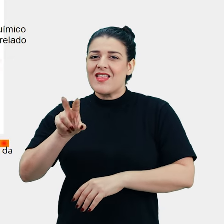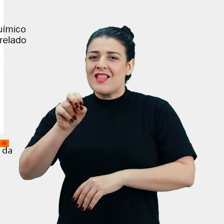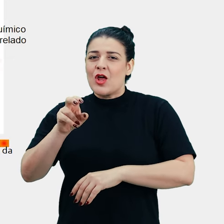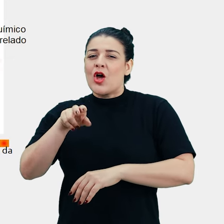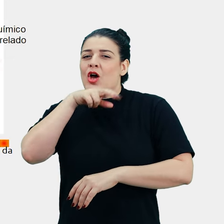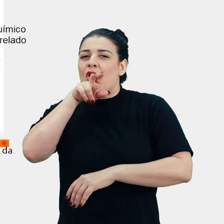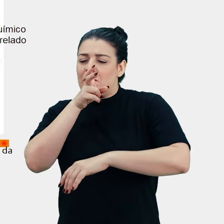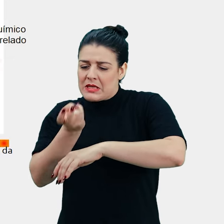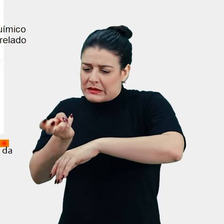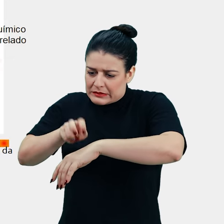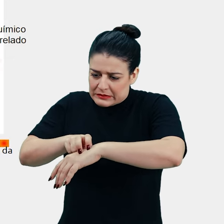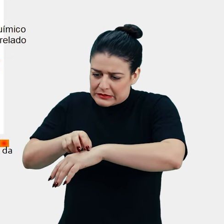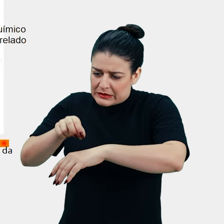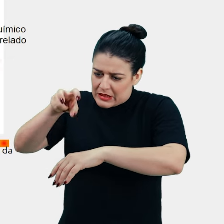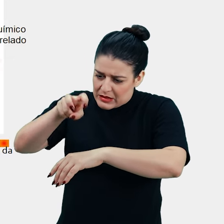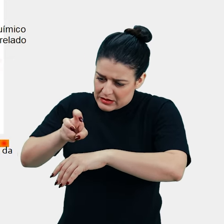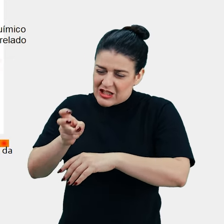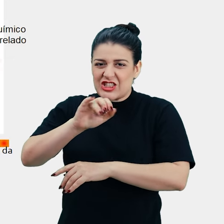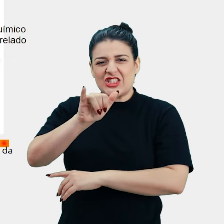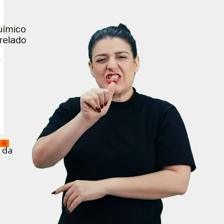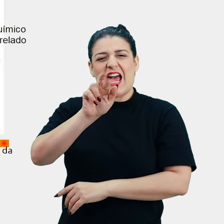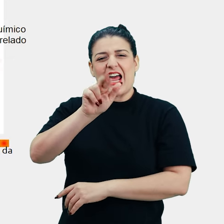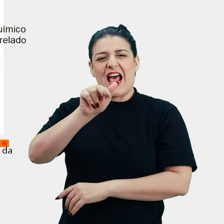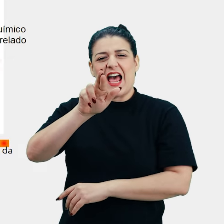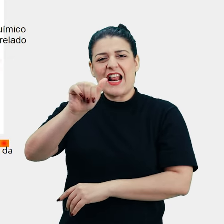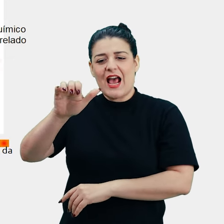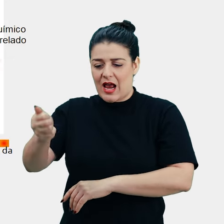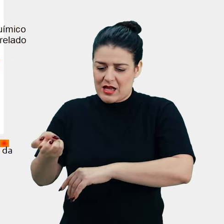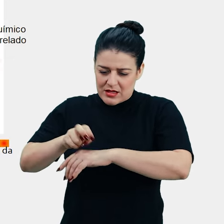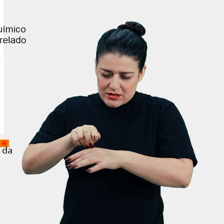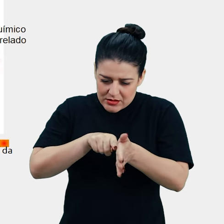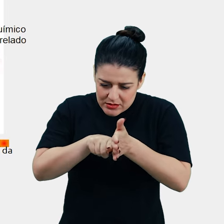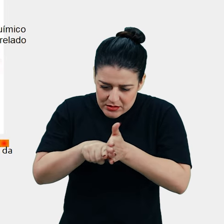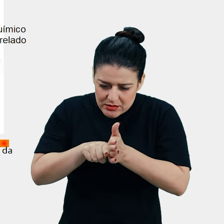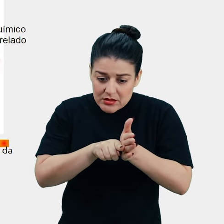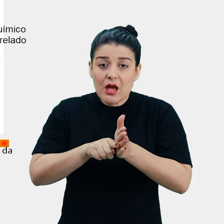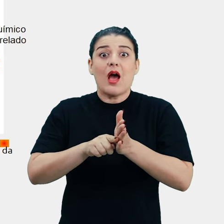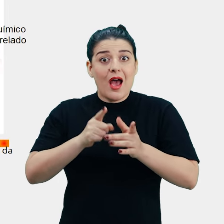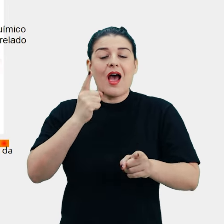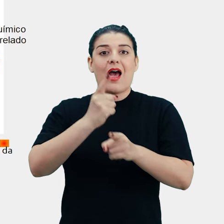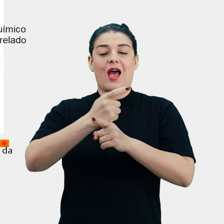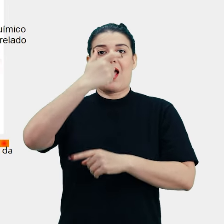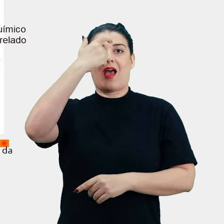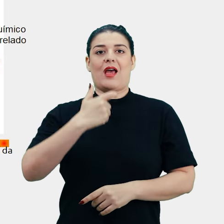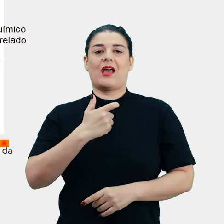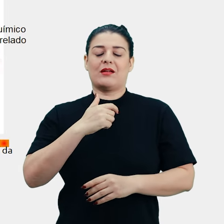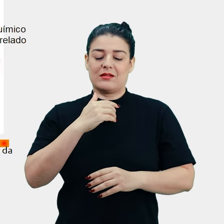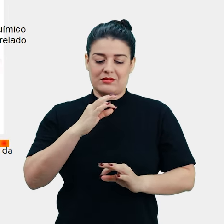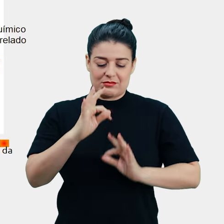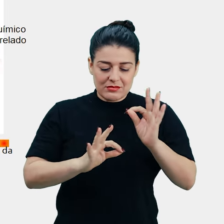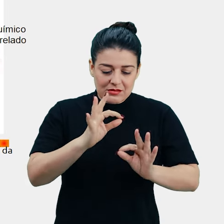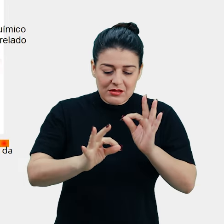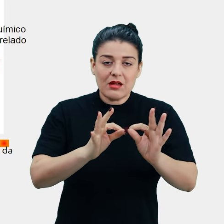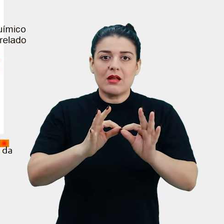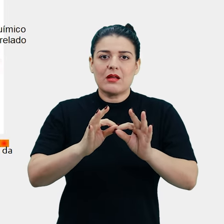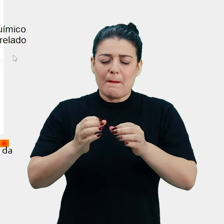cobra, da famosa jararaca, que inspirou aí cientistas, né, até chegarem na